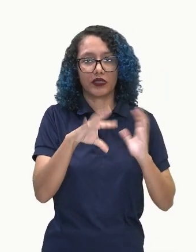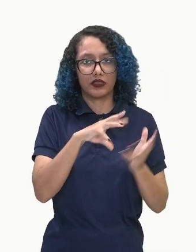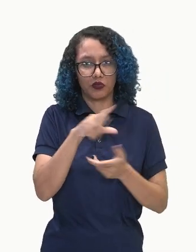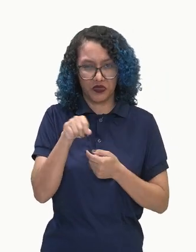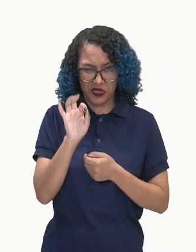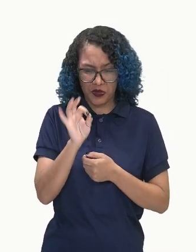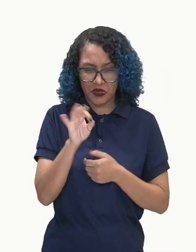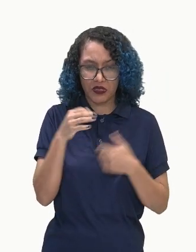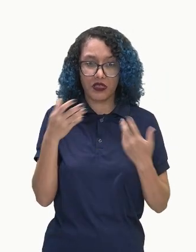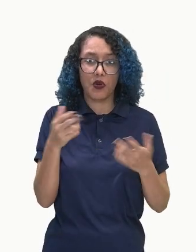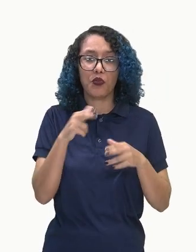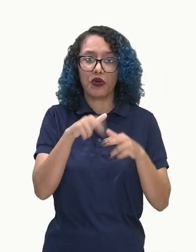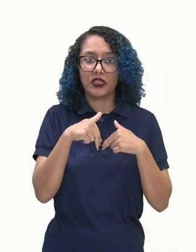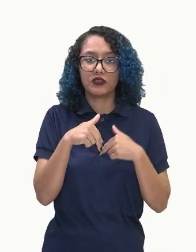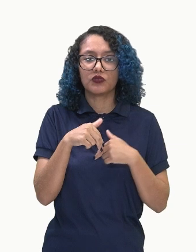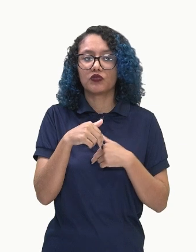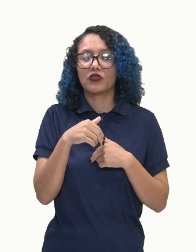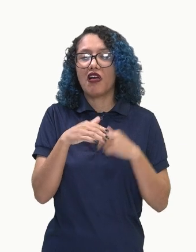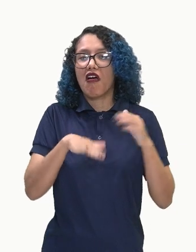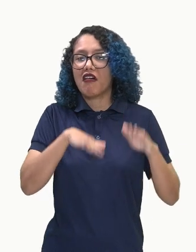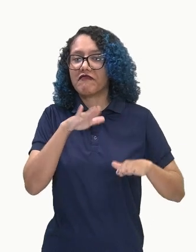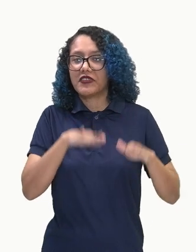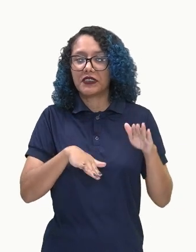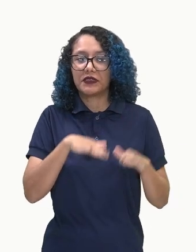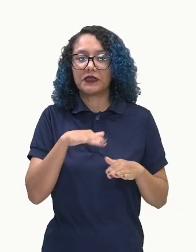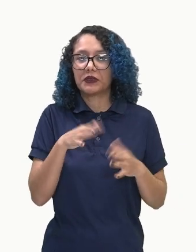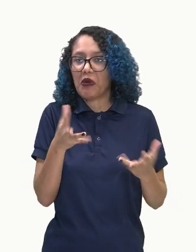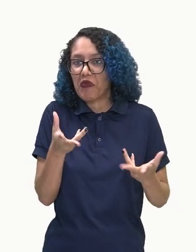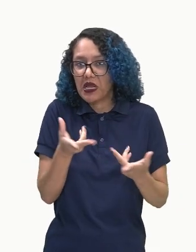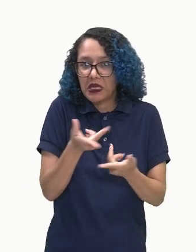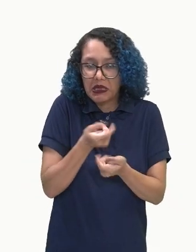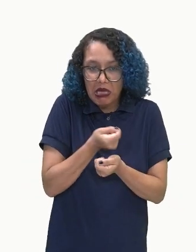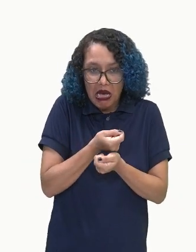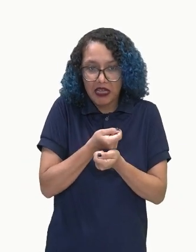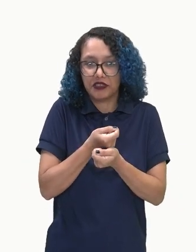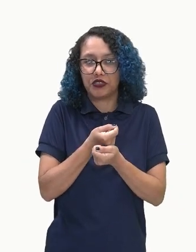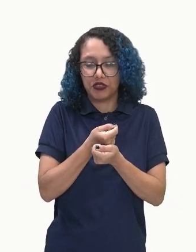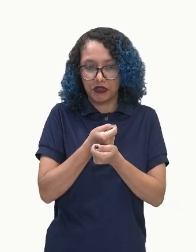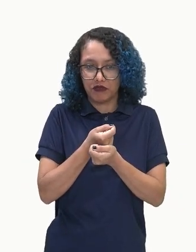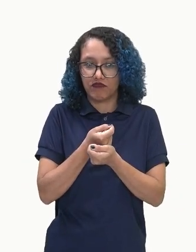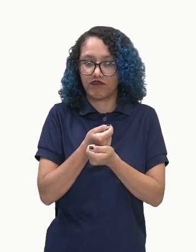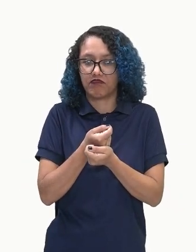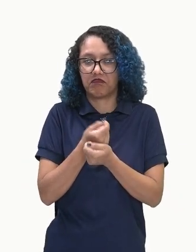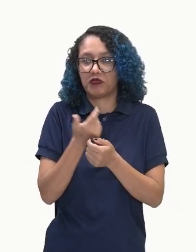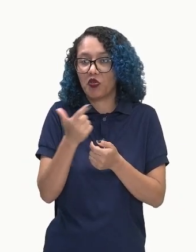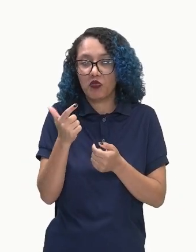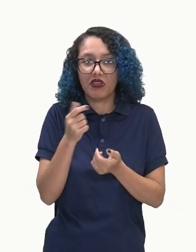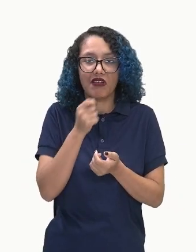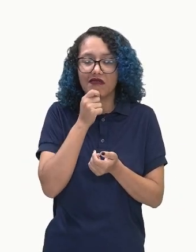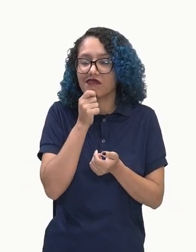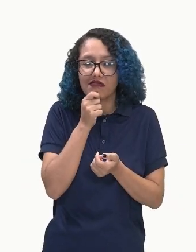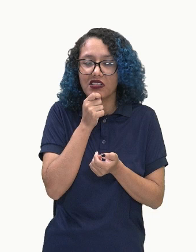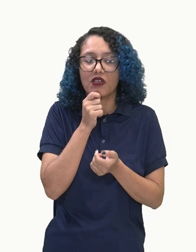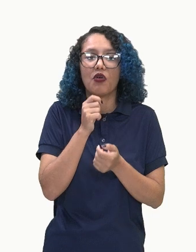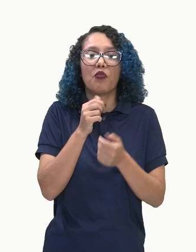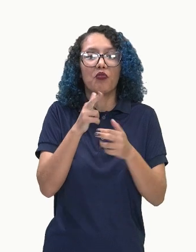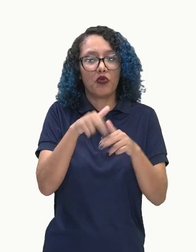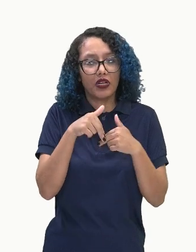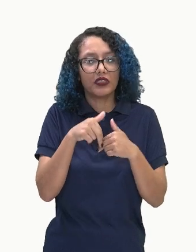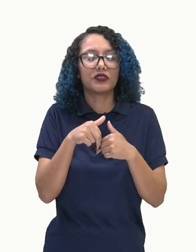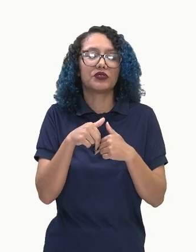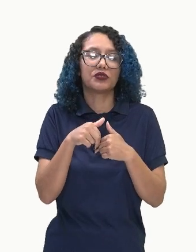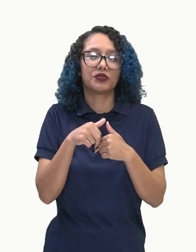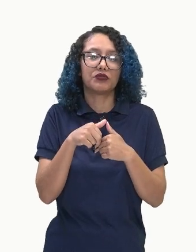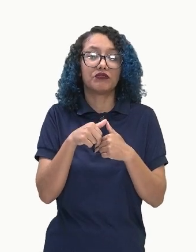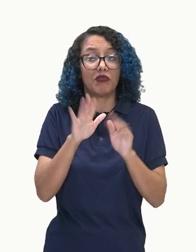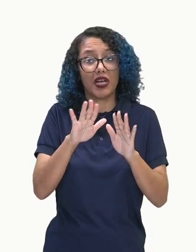franca. Então nós não tenhamos assim tanta habilidade, então precisamos desenvolver outras habilidades para que possamos utilizar